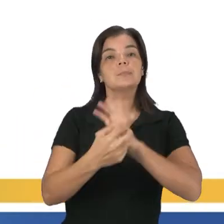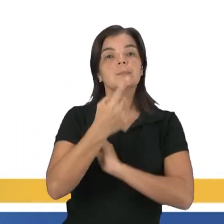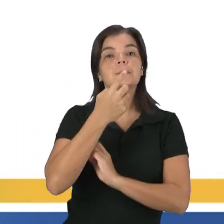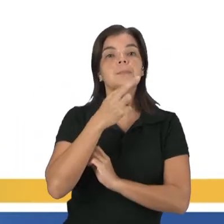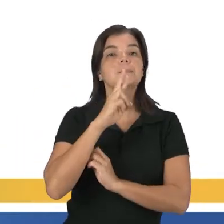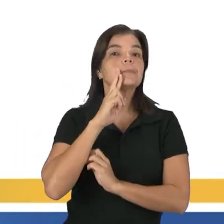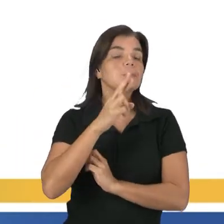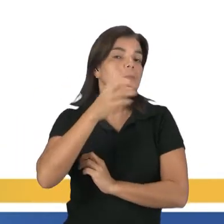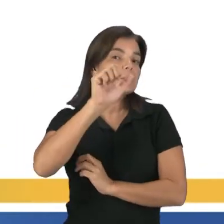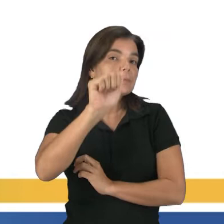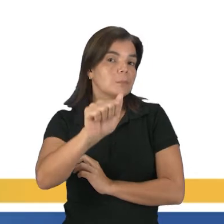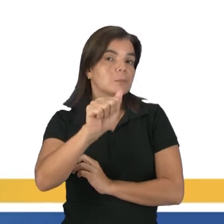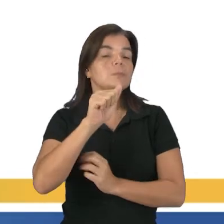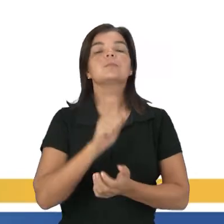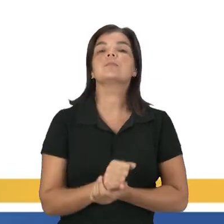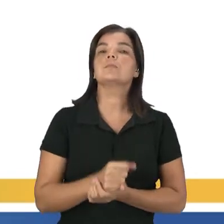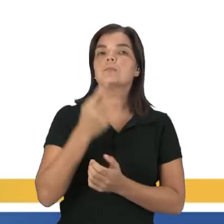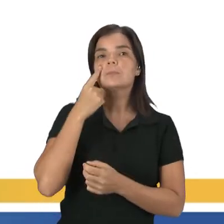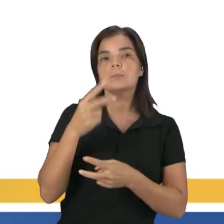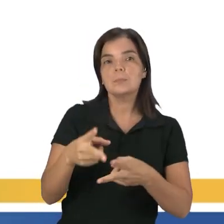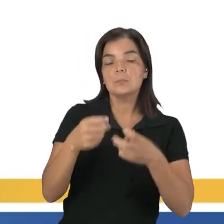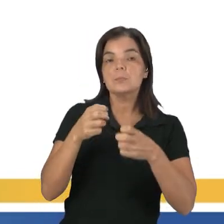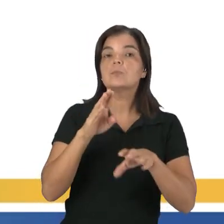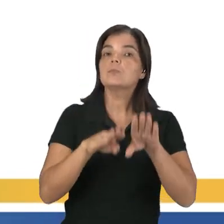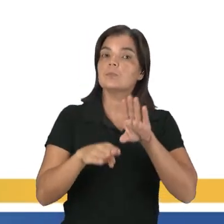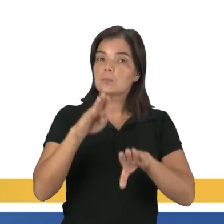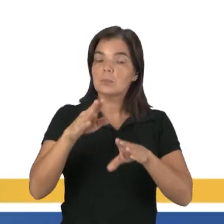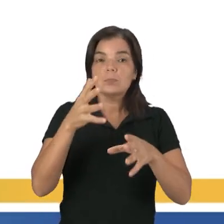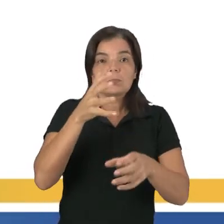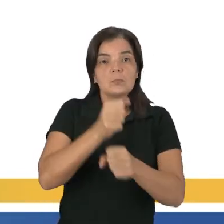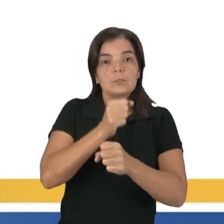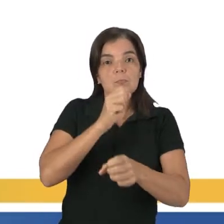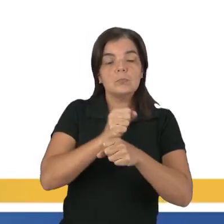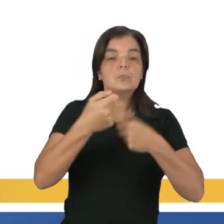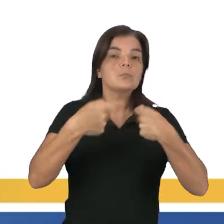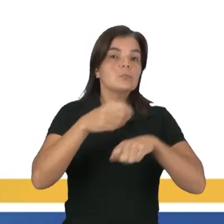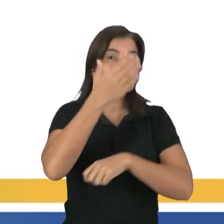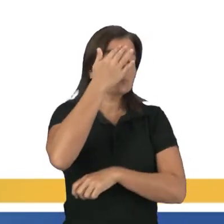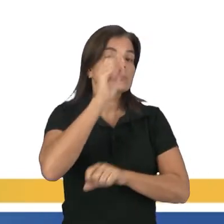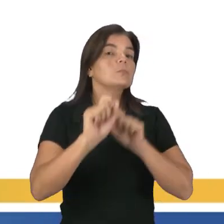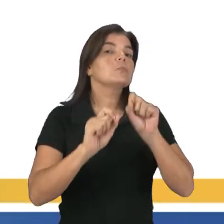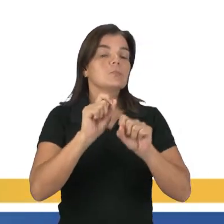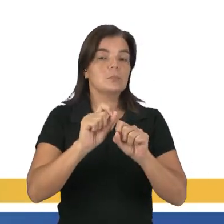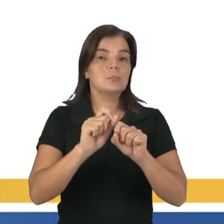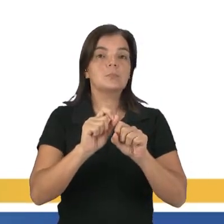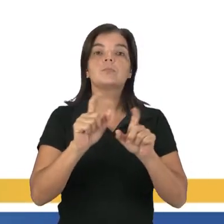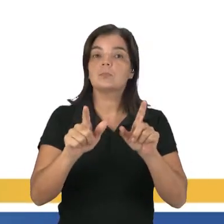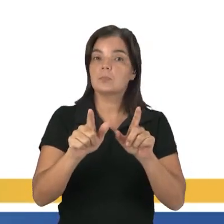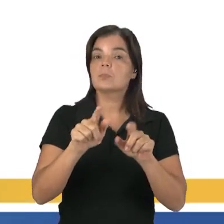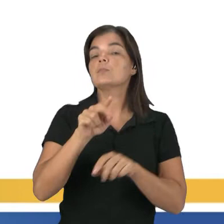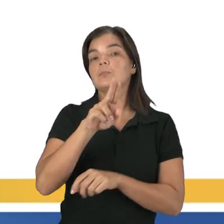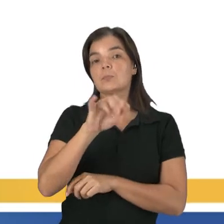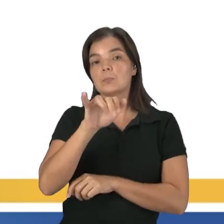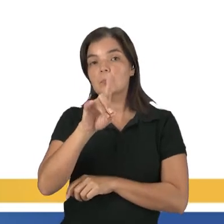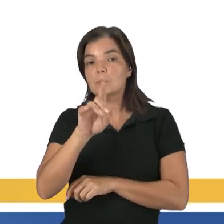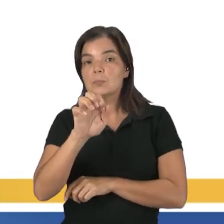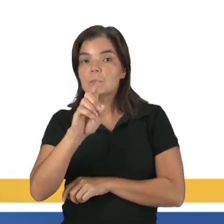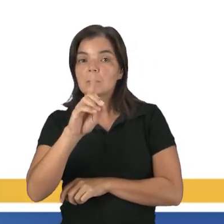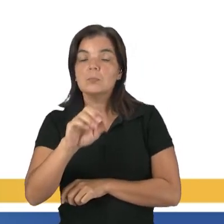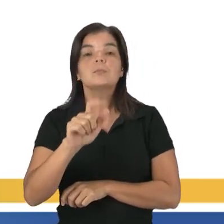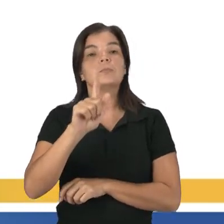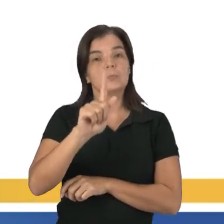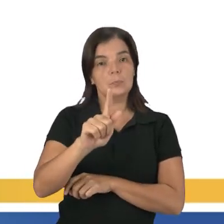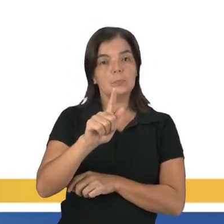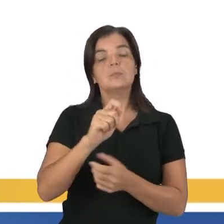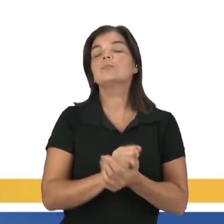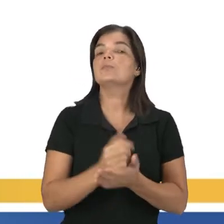resposta é a alternativa A. Então, a gente percebe, por mais que eu faça esse cálculo, precisa saber da posição das unidades, né, do